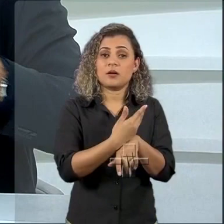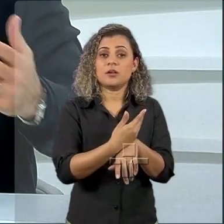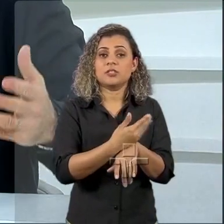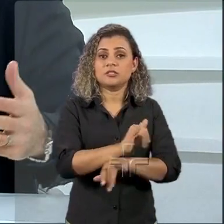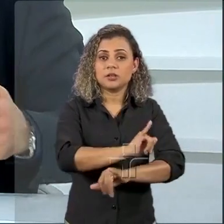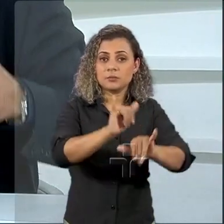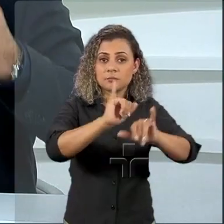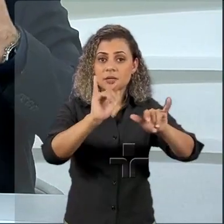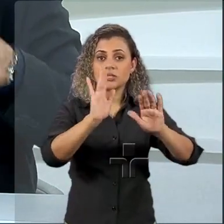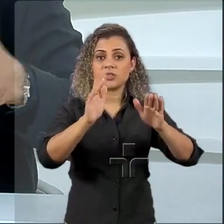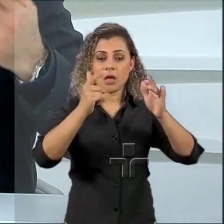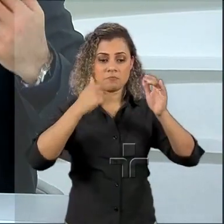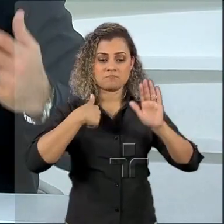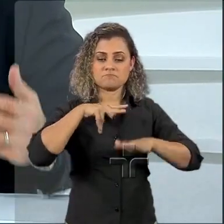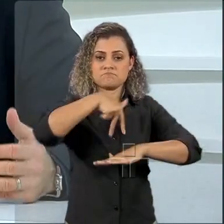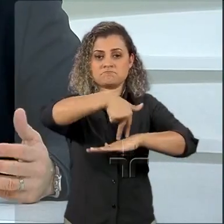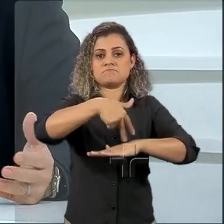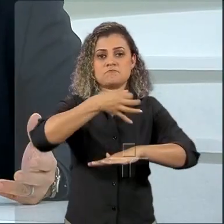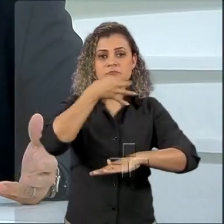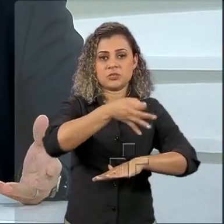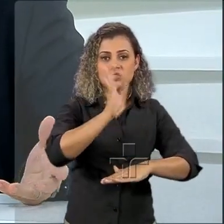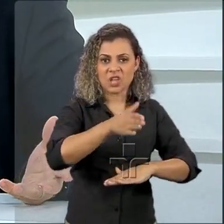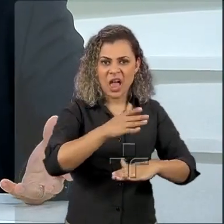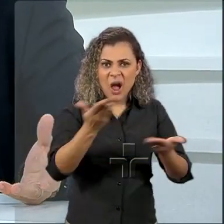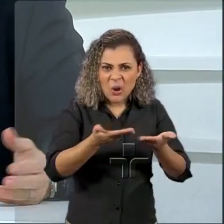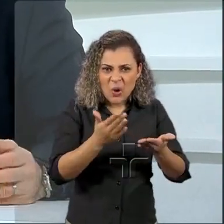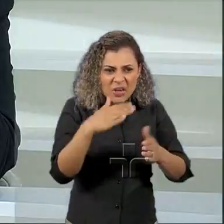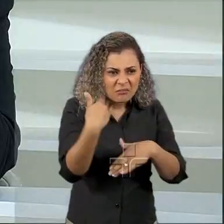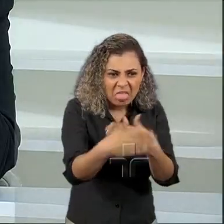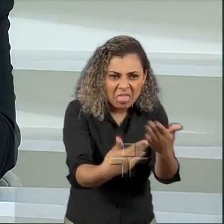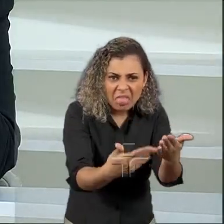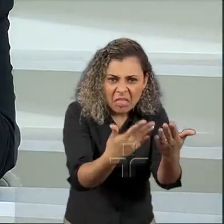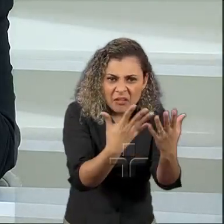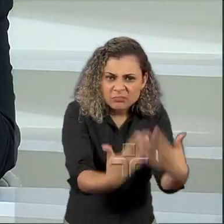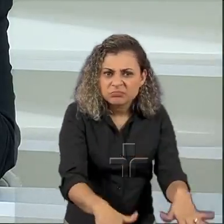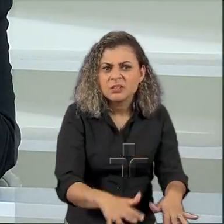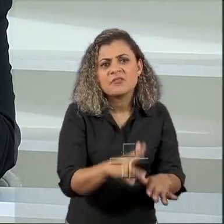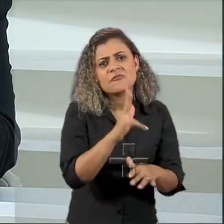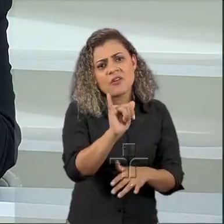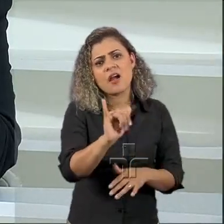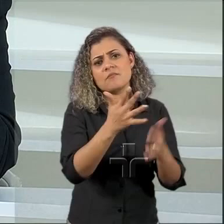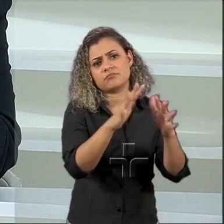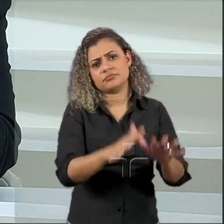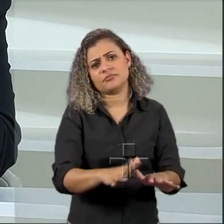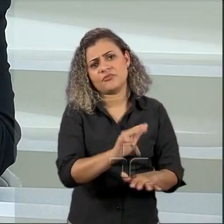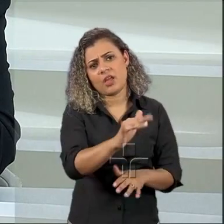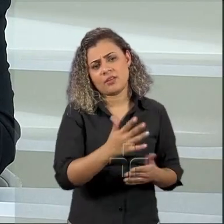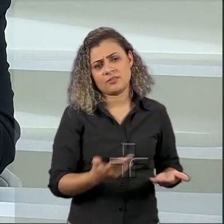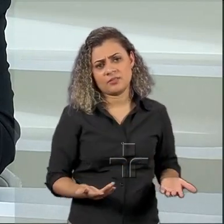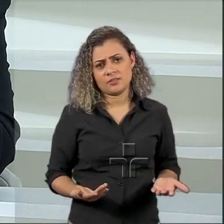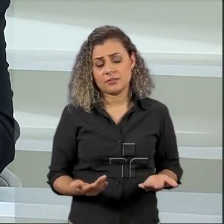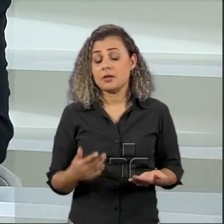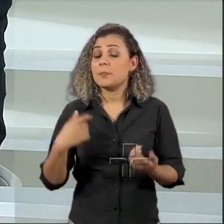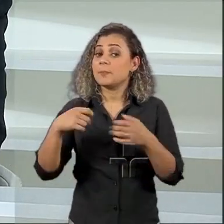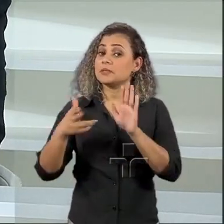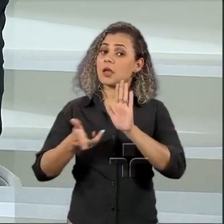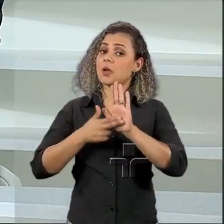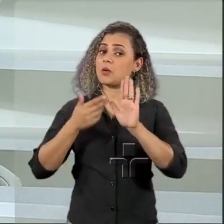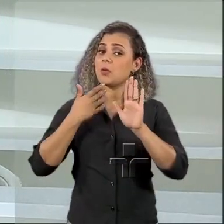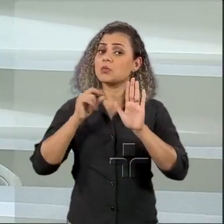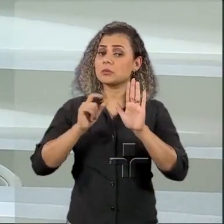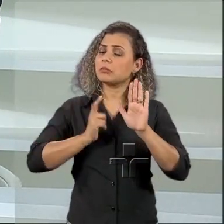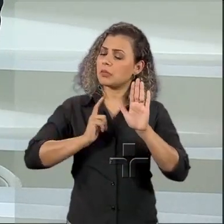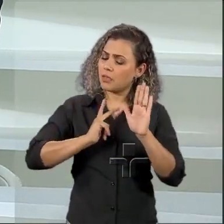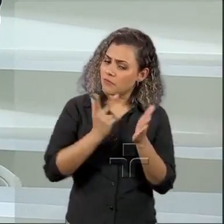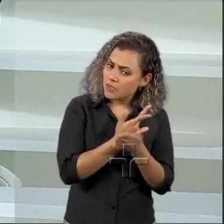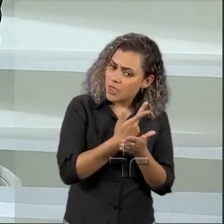digamos, depurado. Agora, fazer a depuração Mas, de alguma durante a forma, campanha, vai ter que reconhecer que houve erros no